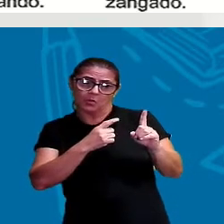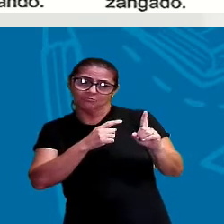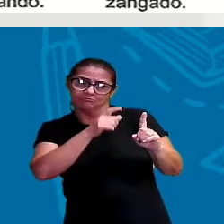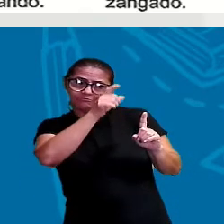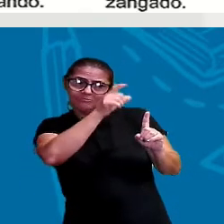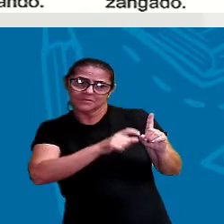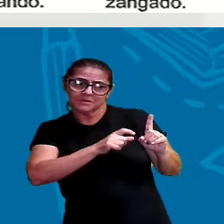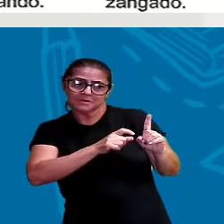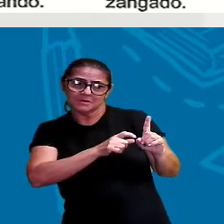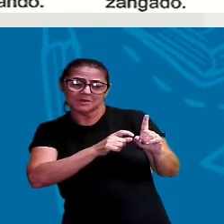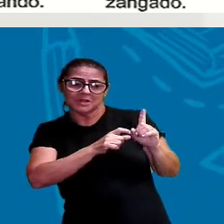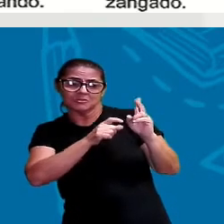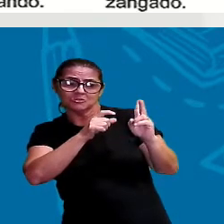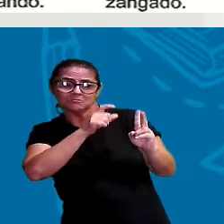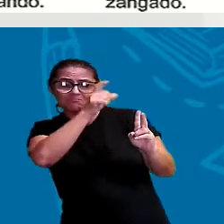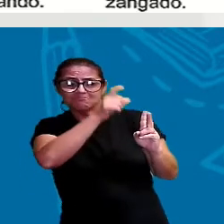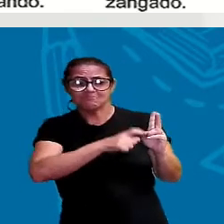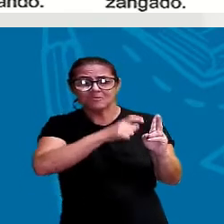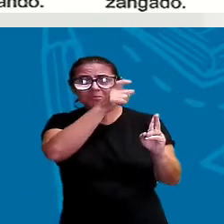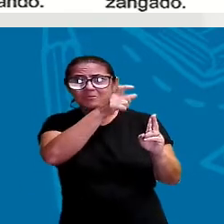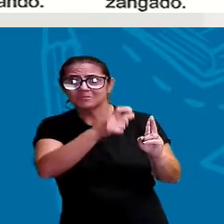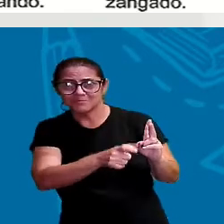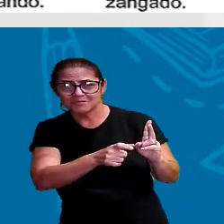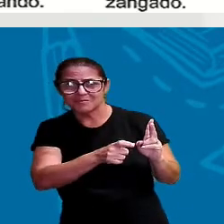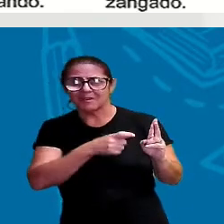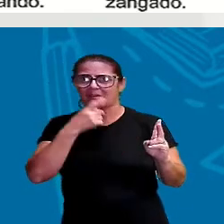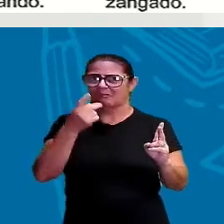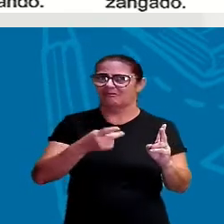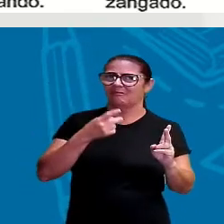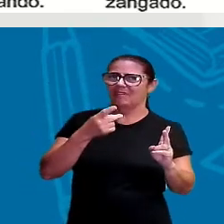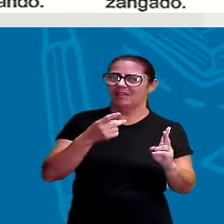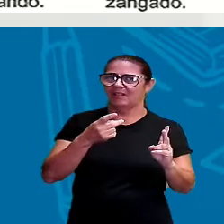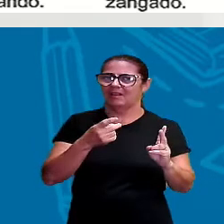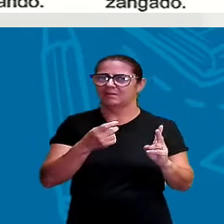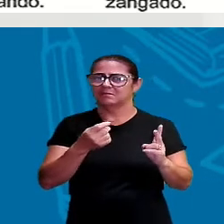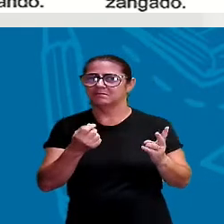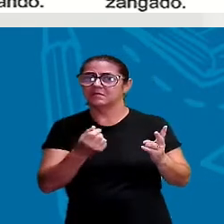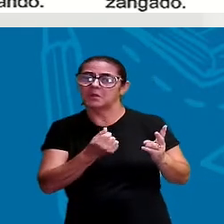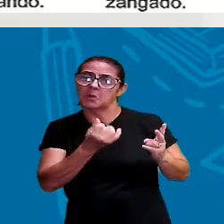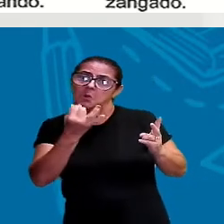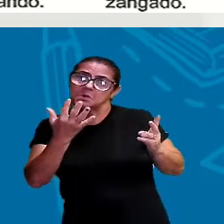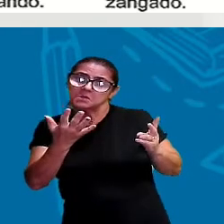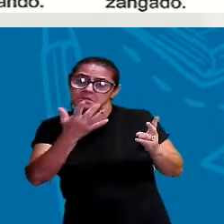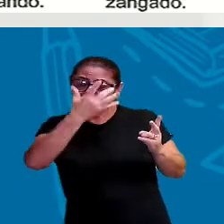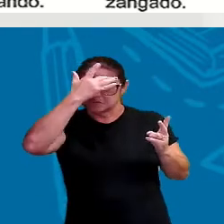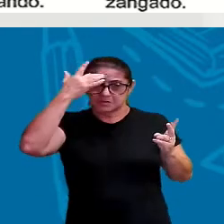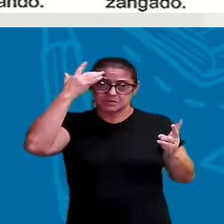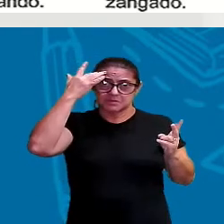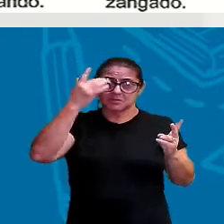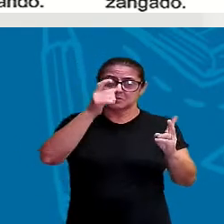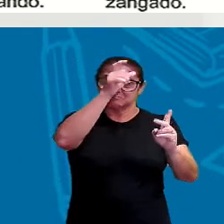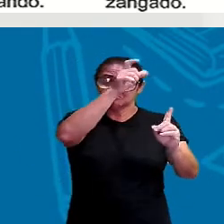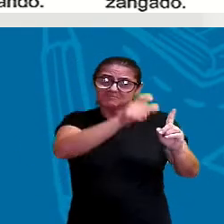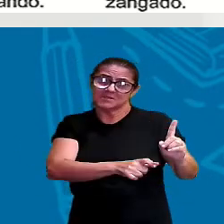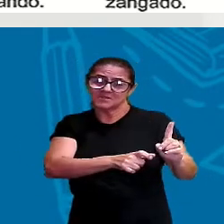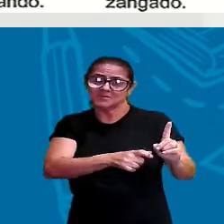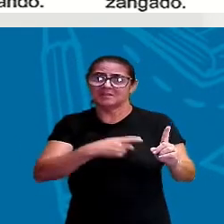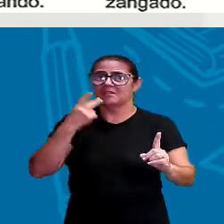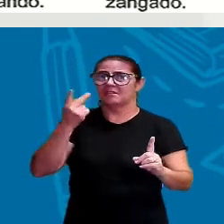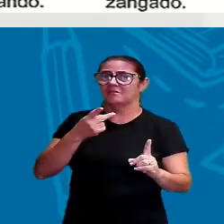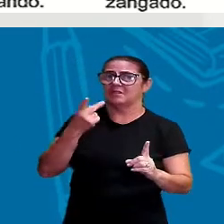tem esse balãozinho, ó, com várias possibilidades de fala. Vai depender da quantia de personagem que está ali, certo? E aí tem dentro,